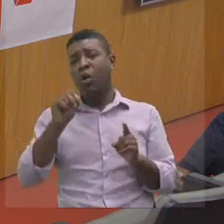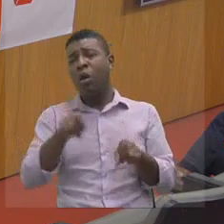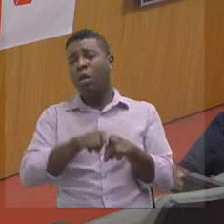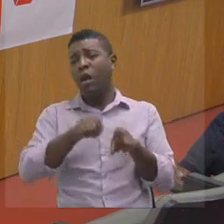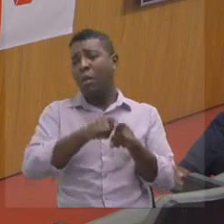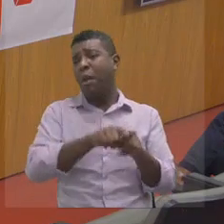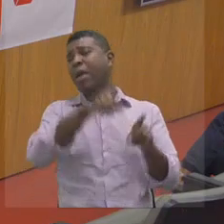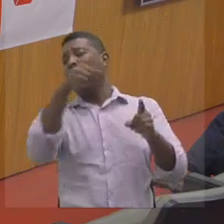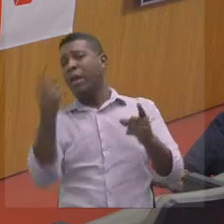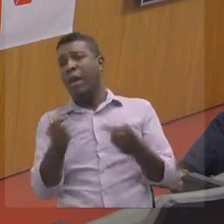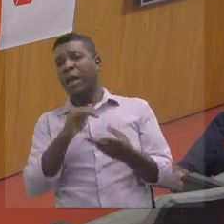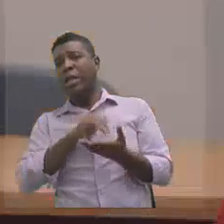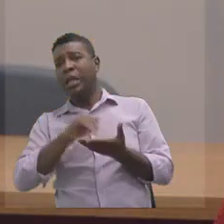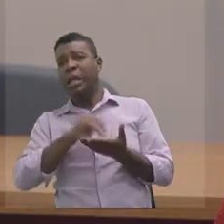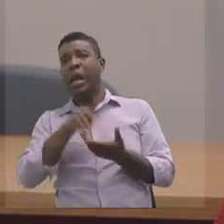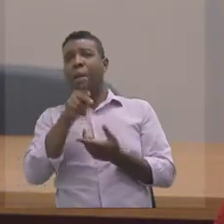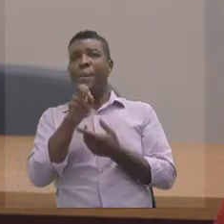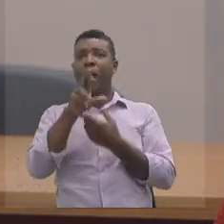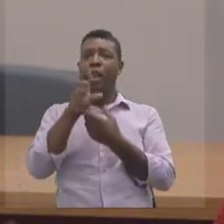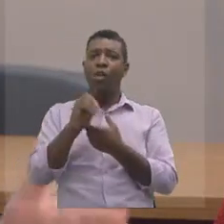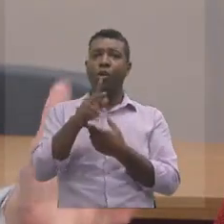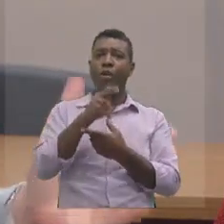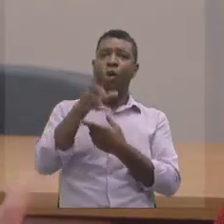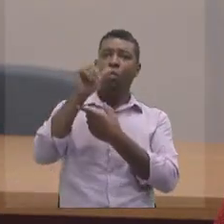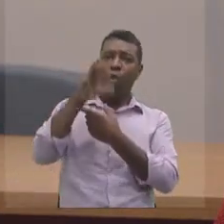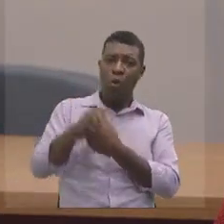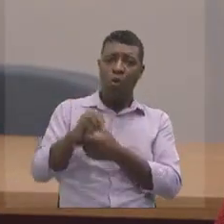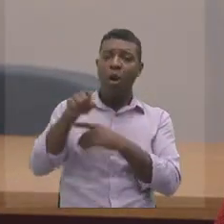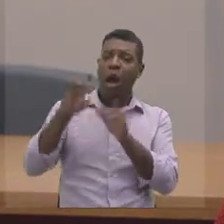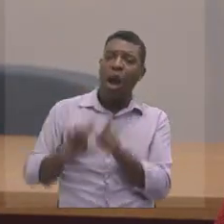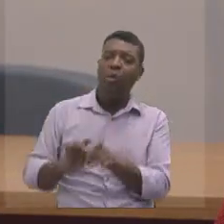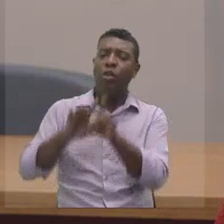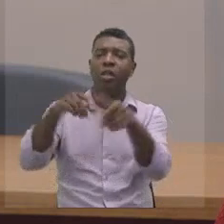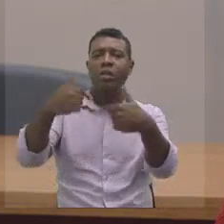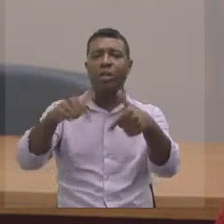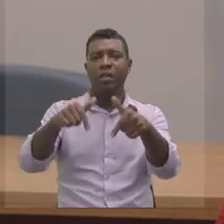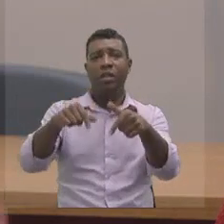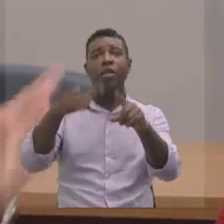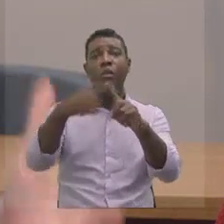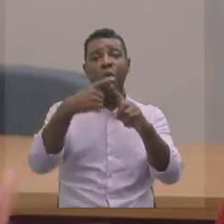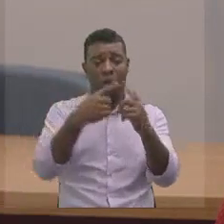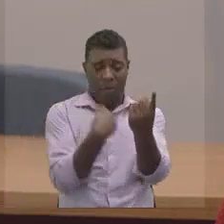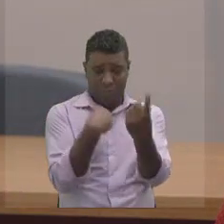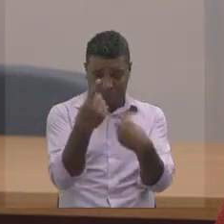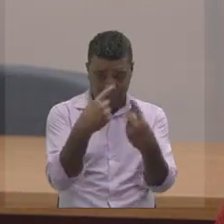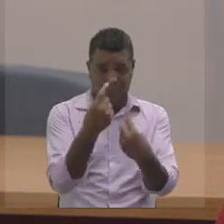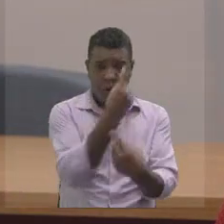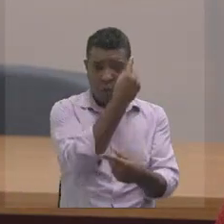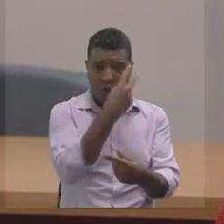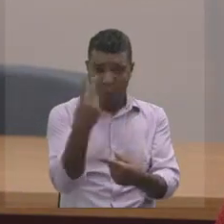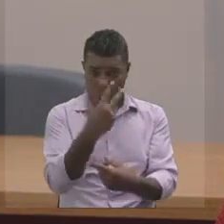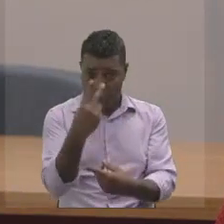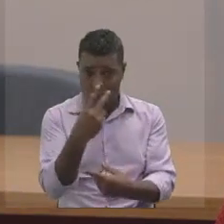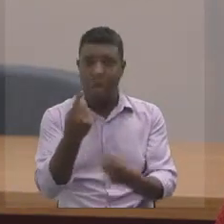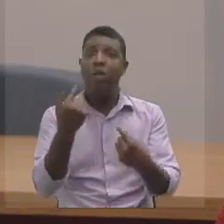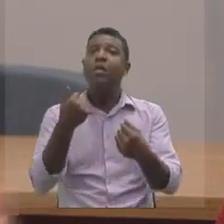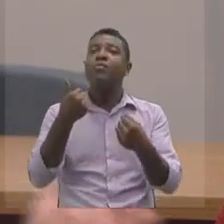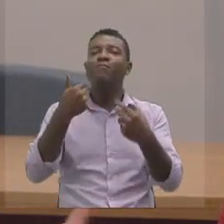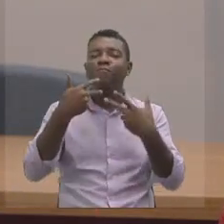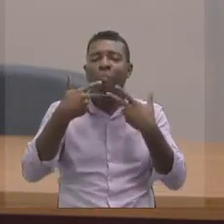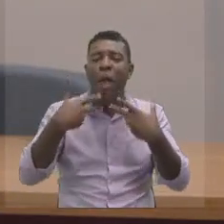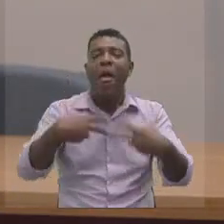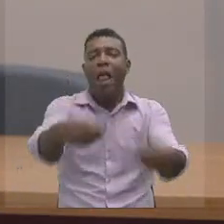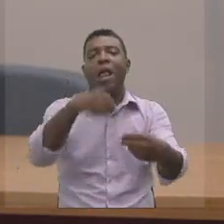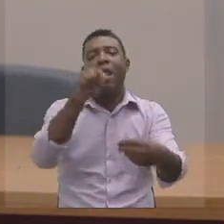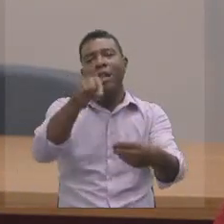autorização de serviços em breve a122 merece E nós queremos ecoar